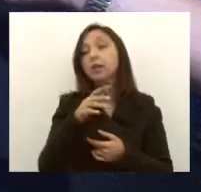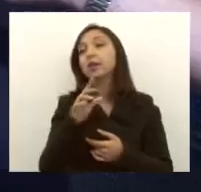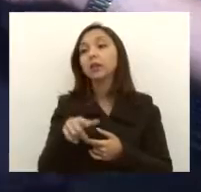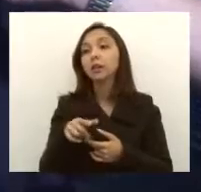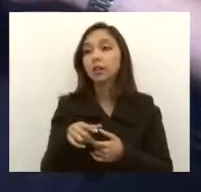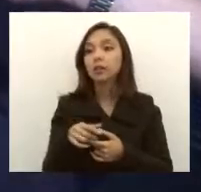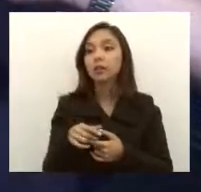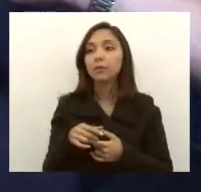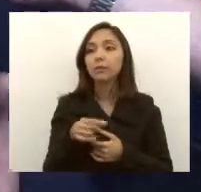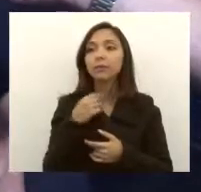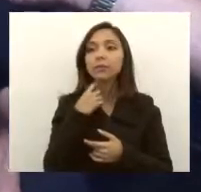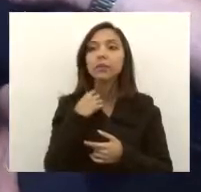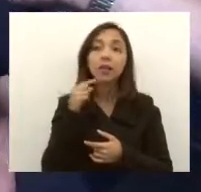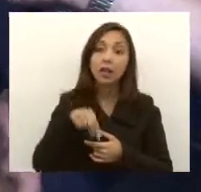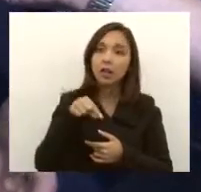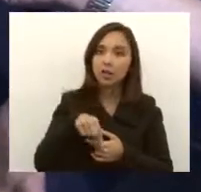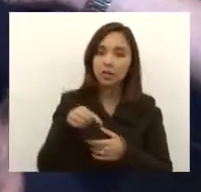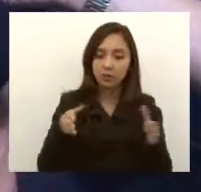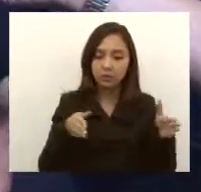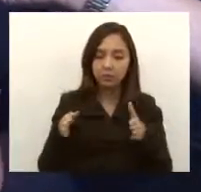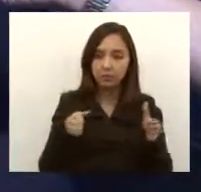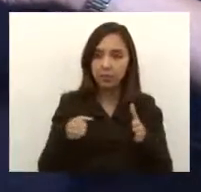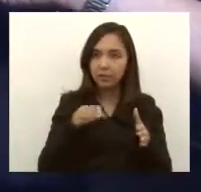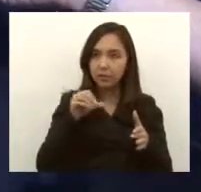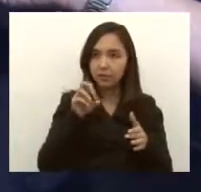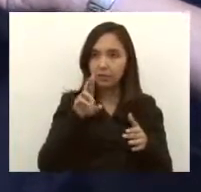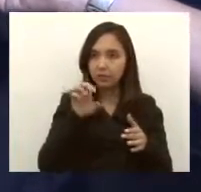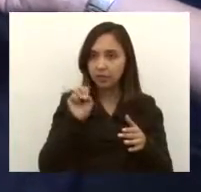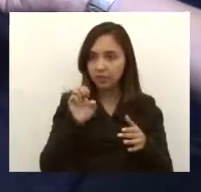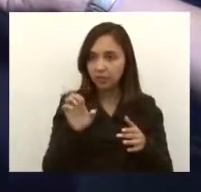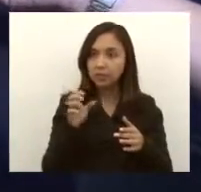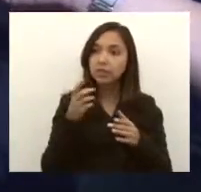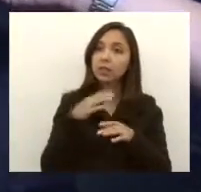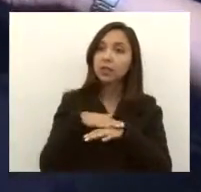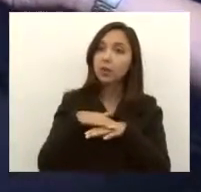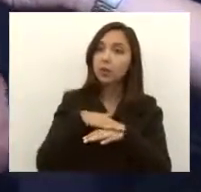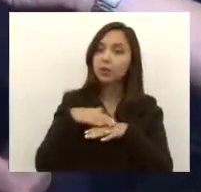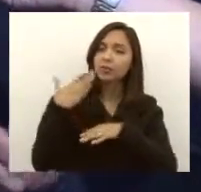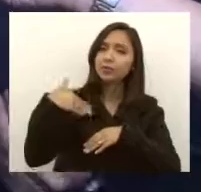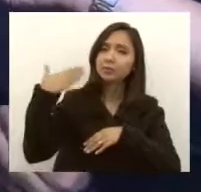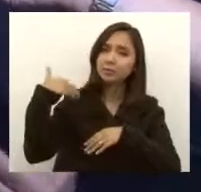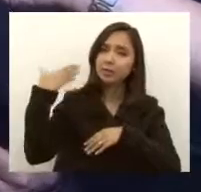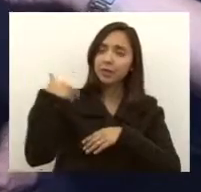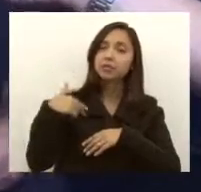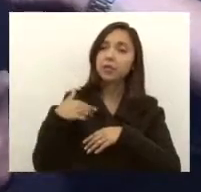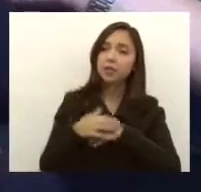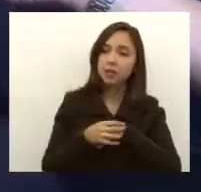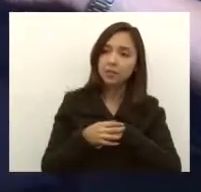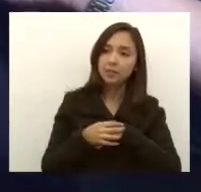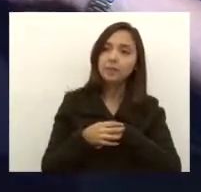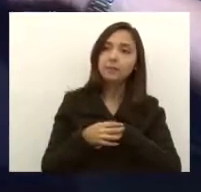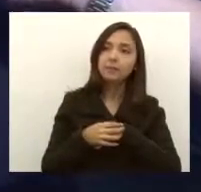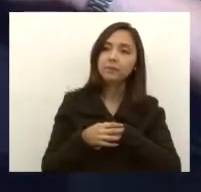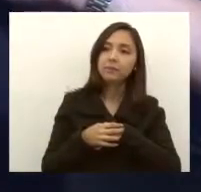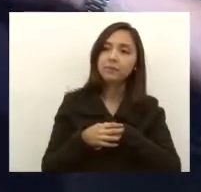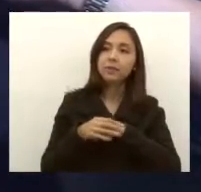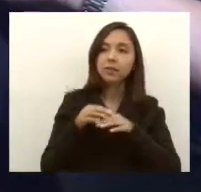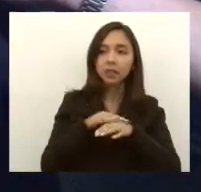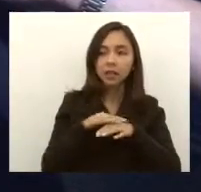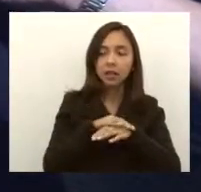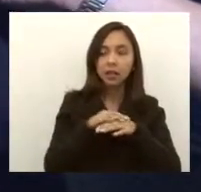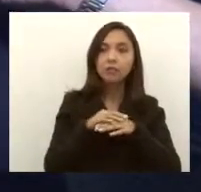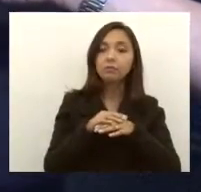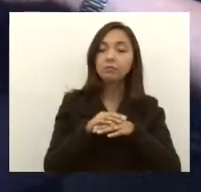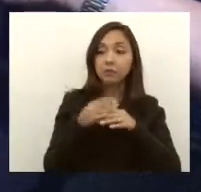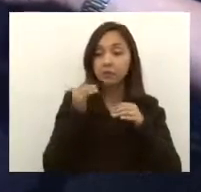uma só, lógico, não foi agora, nessa período de crise. Essa conversa que eu teve com ele a esse respeito já tá, tem bastante tempo. Foi: doutor Alexandre,